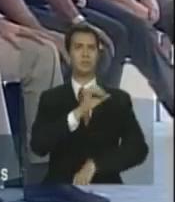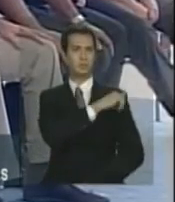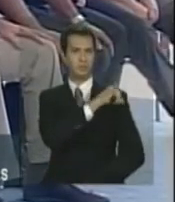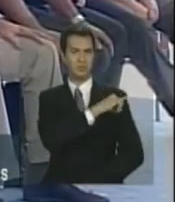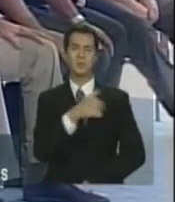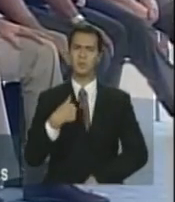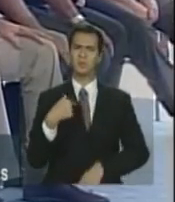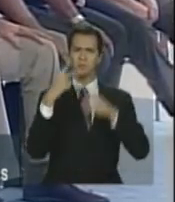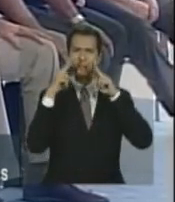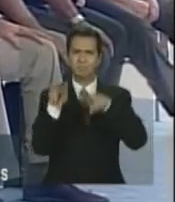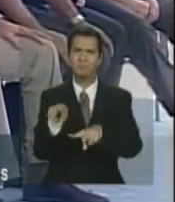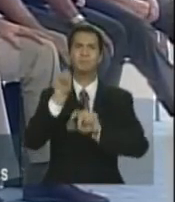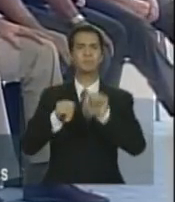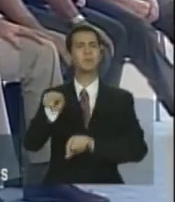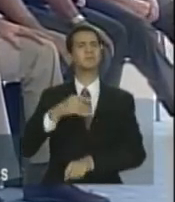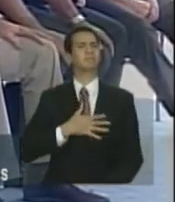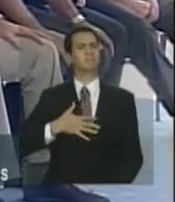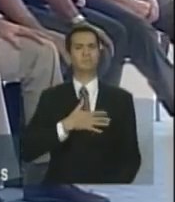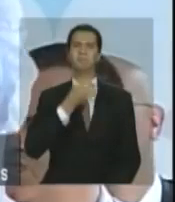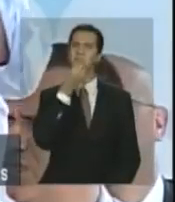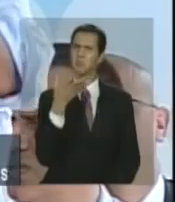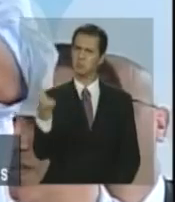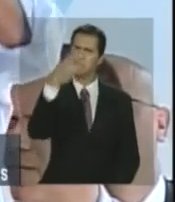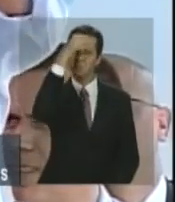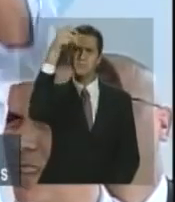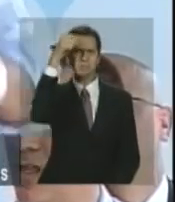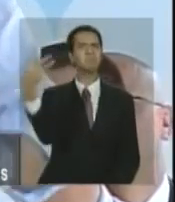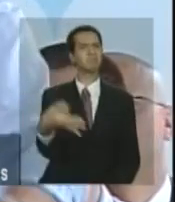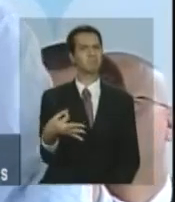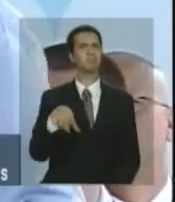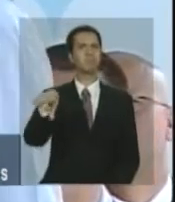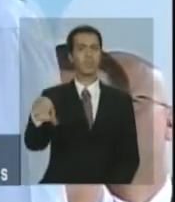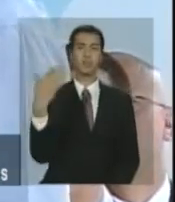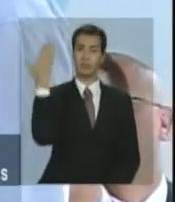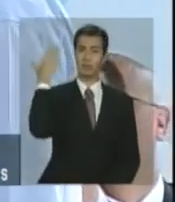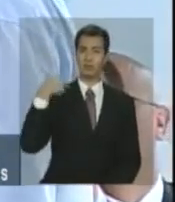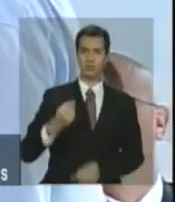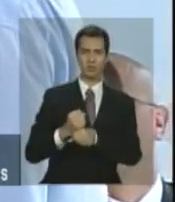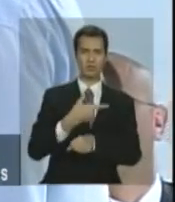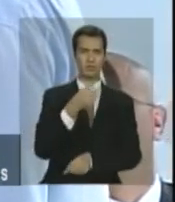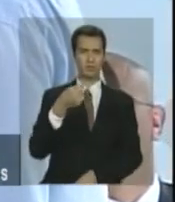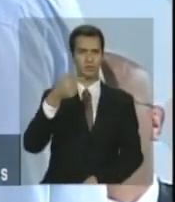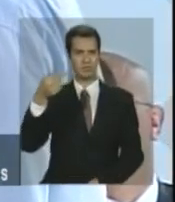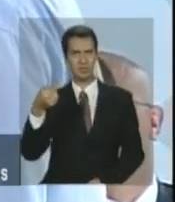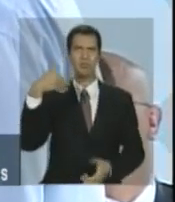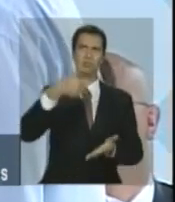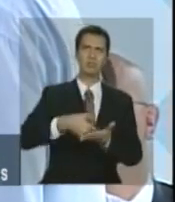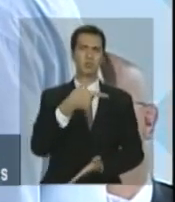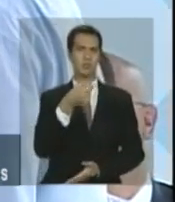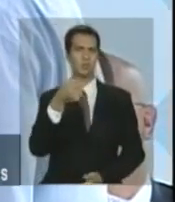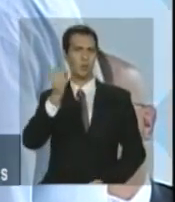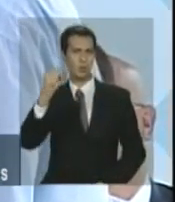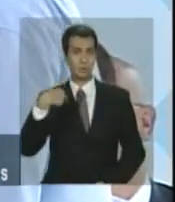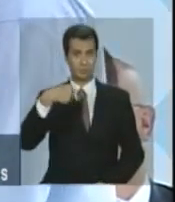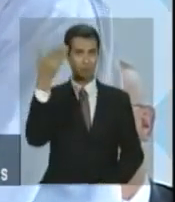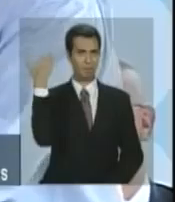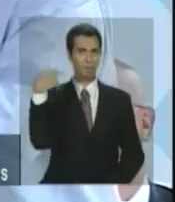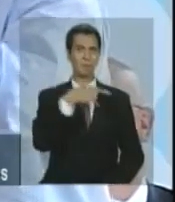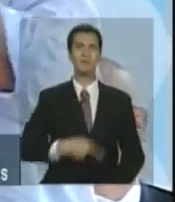como é bom ter um prefeito como você. Eu passava vergonha em 2007, 2008, quando o presidente Lula vinha aqui